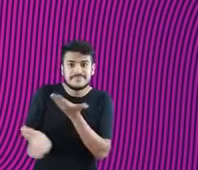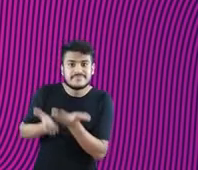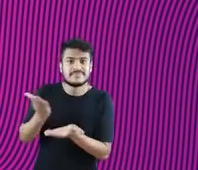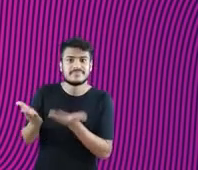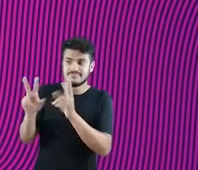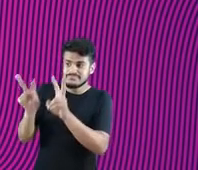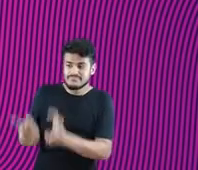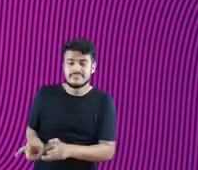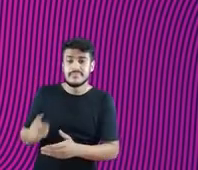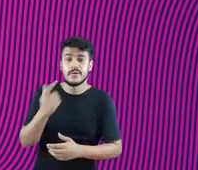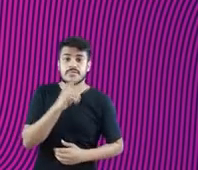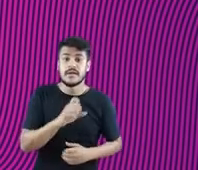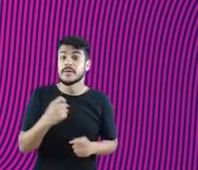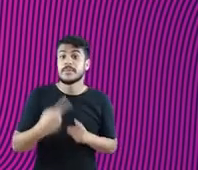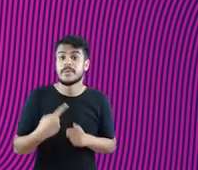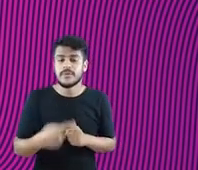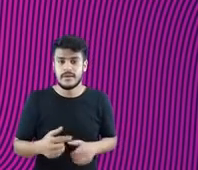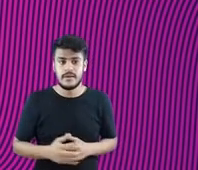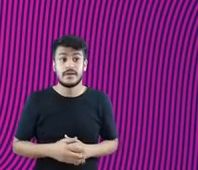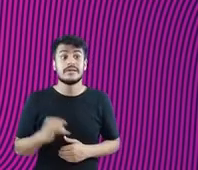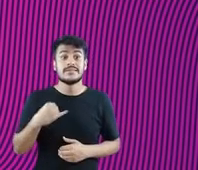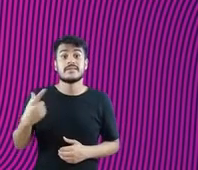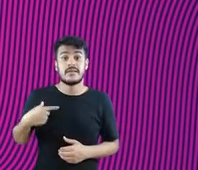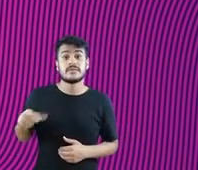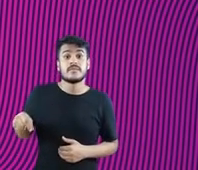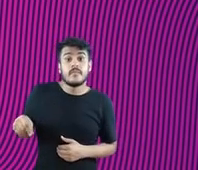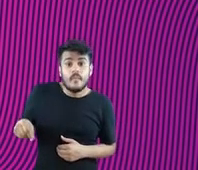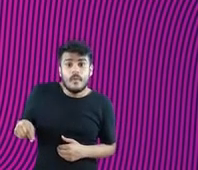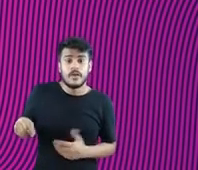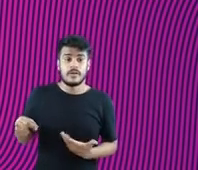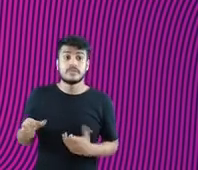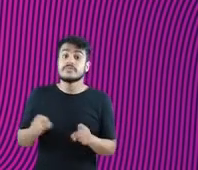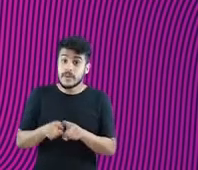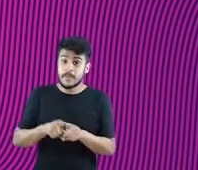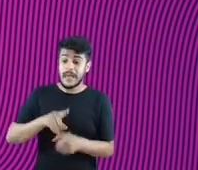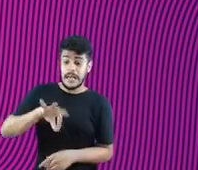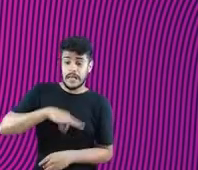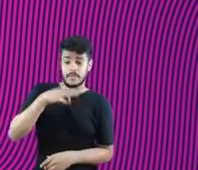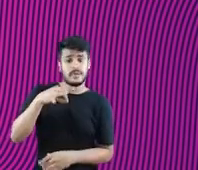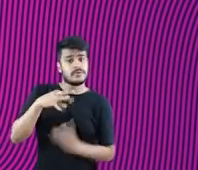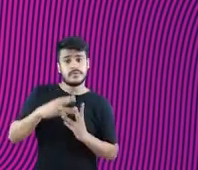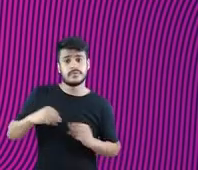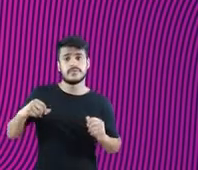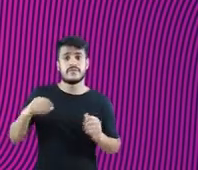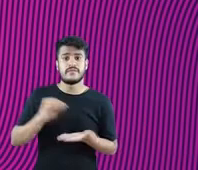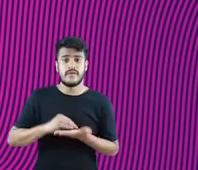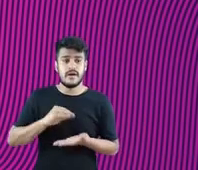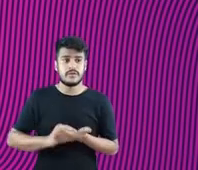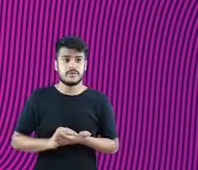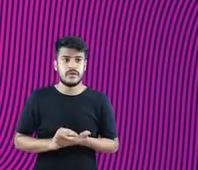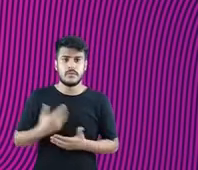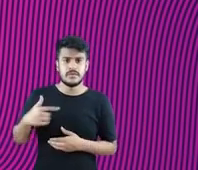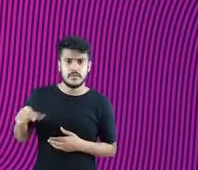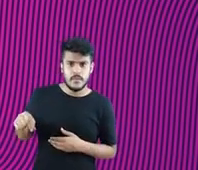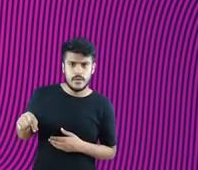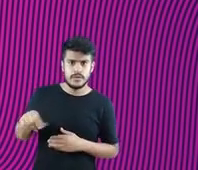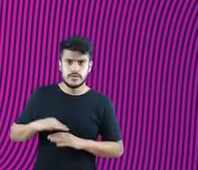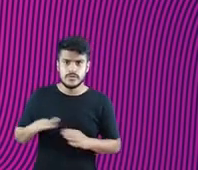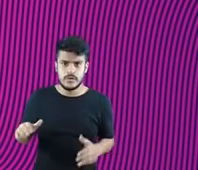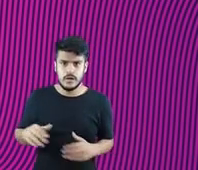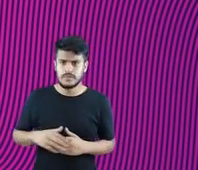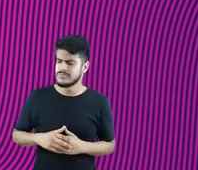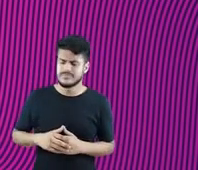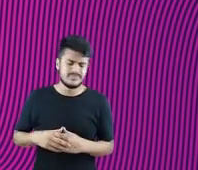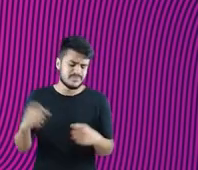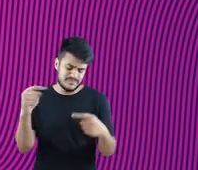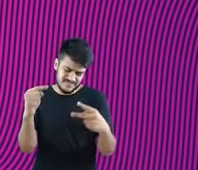porque se tem ressecamento, tem a falta da libido. Então, mas não é só o ressecamento, são vários